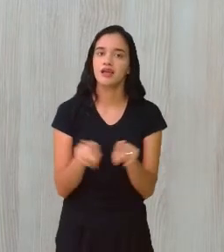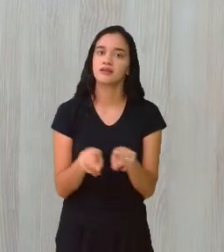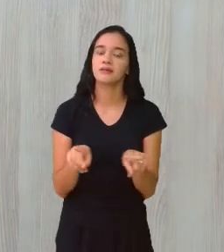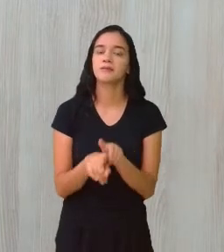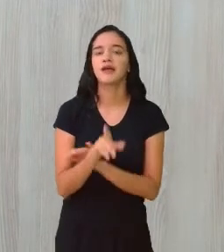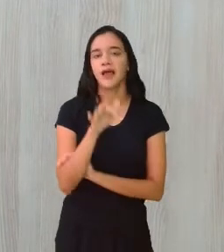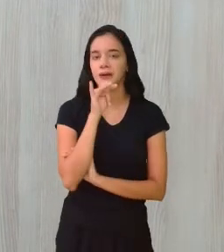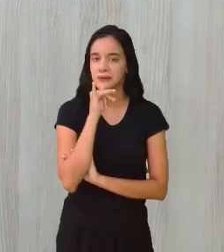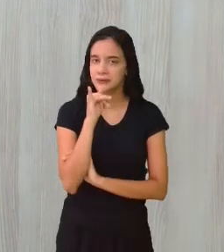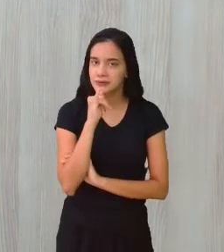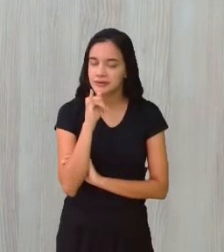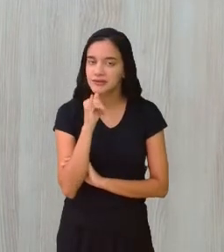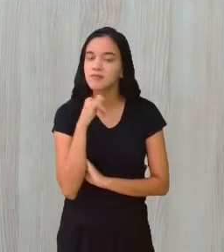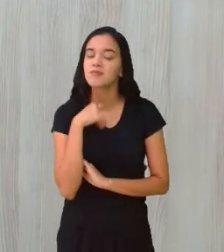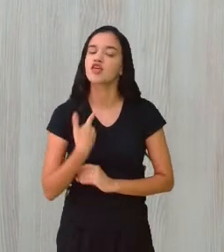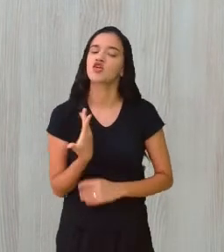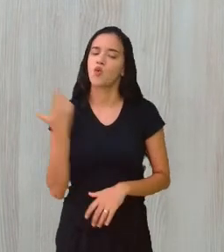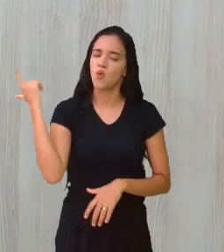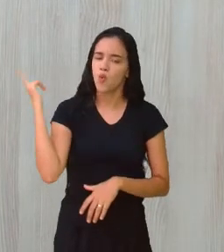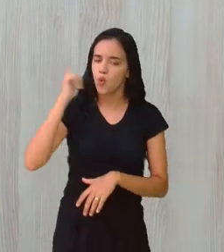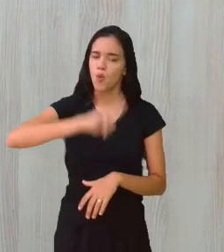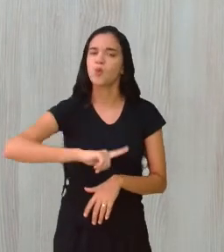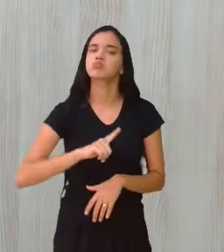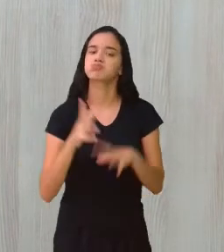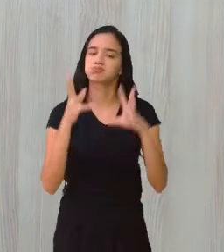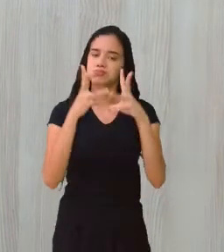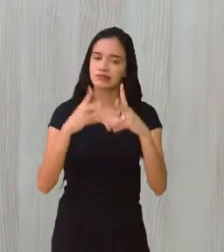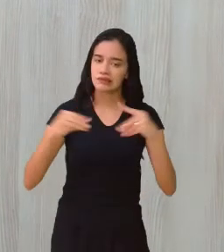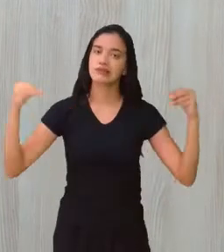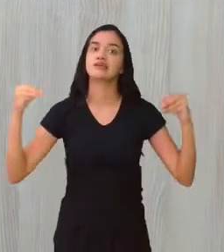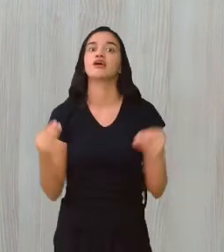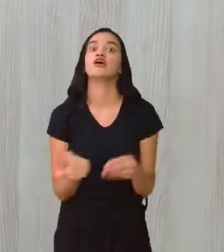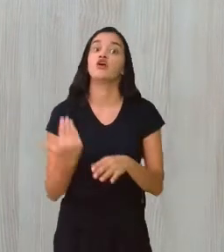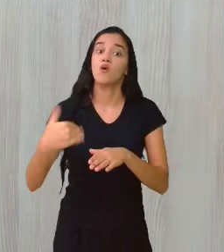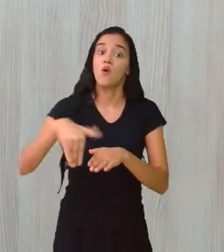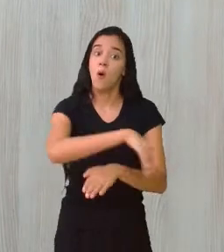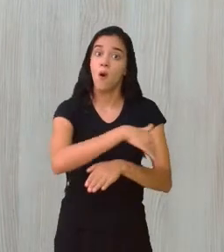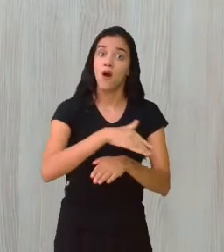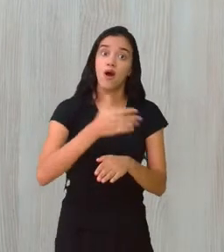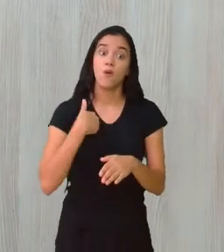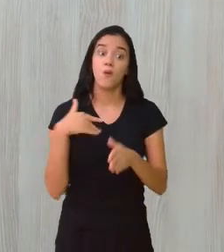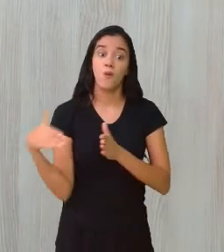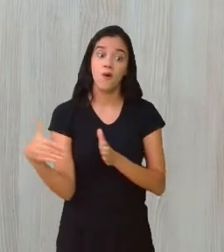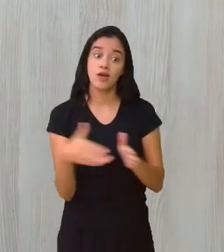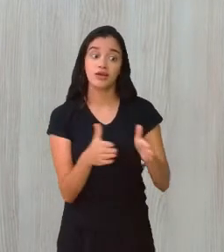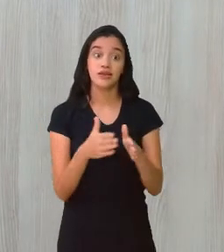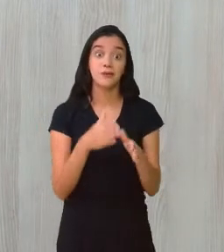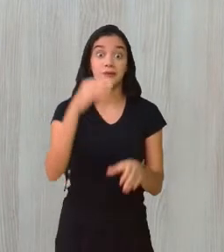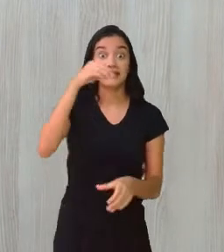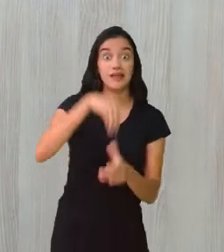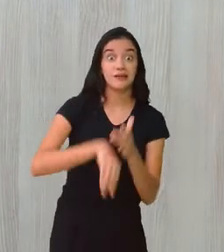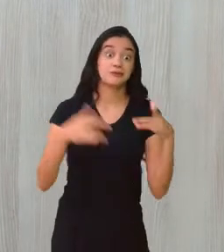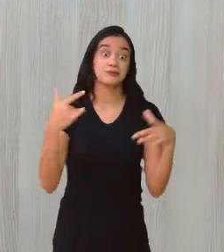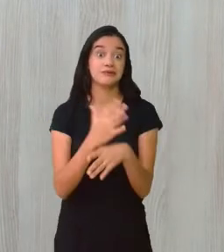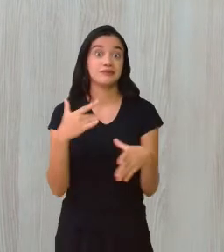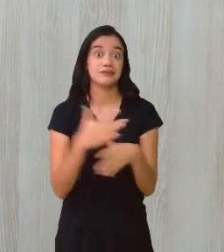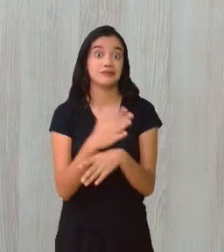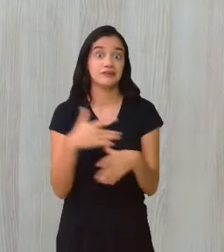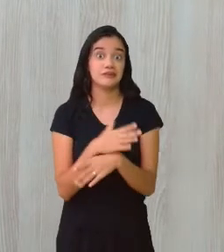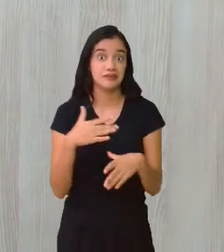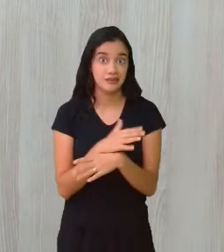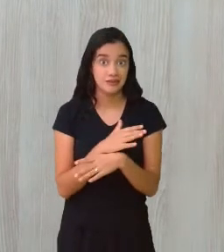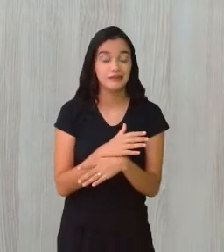exemplos aí que conseguiu despoluir. Veja, um rio que está dentro de uma cidade super movimentada,